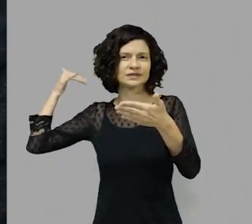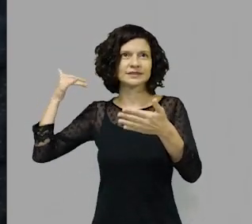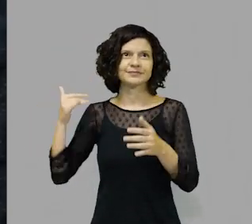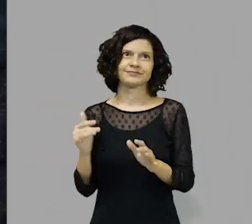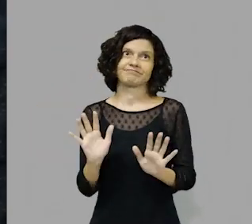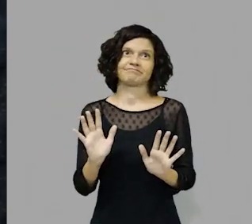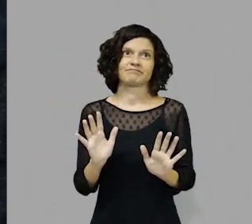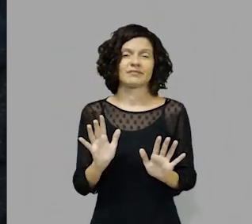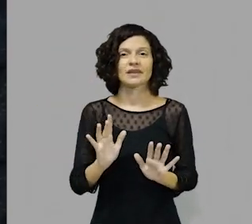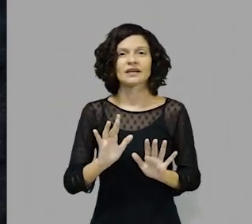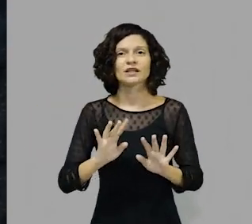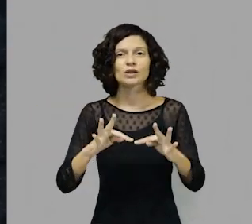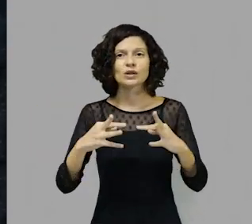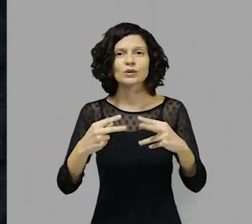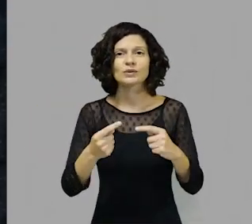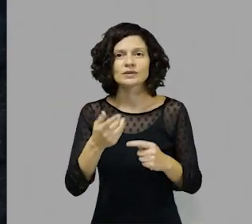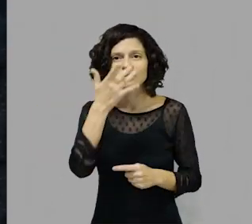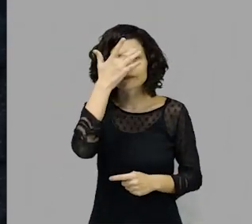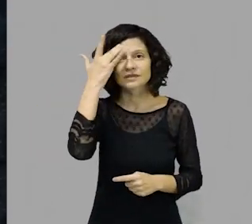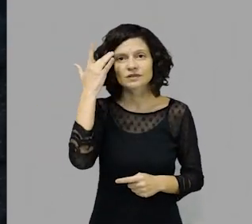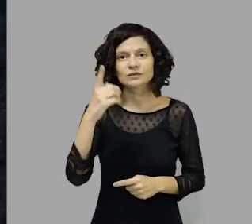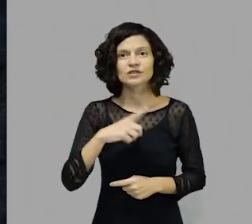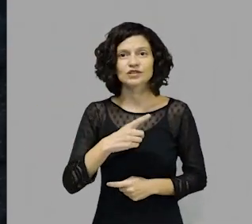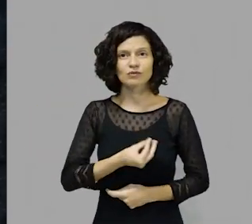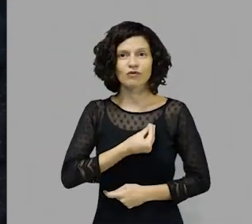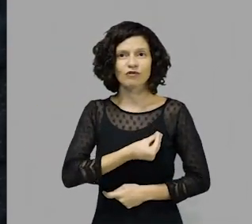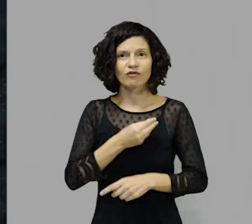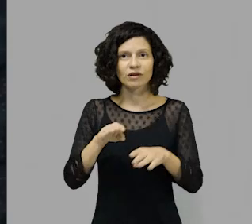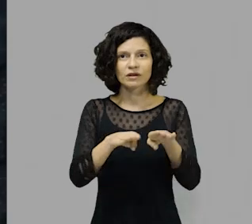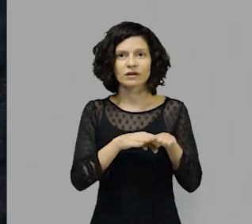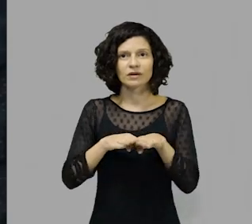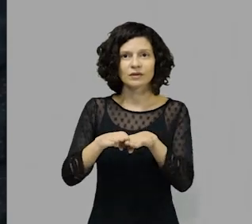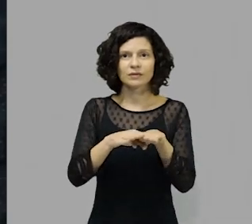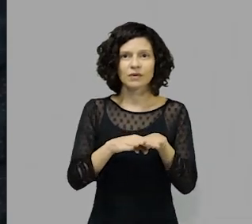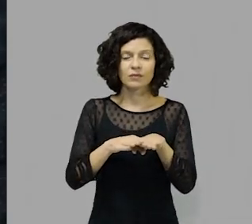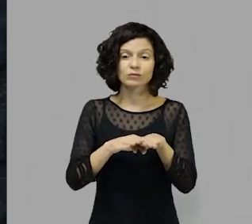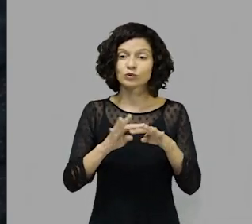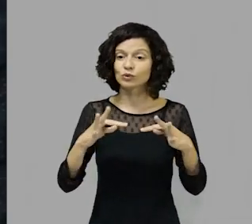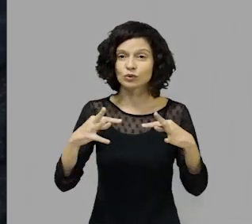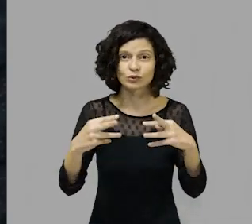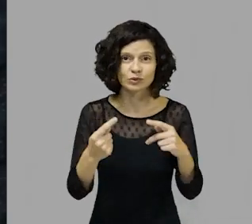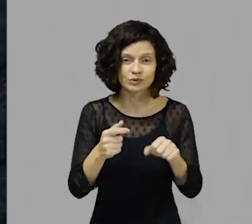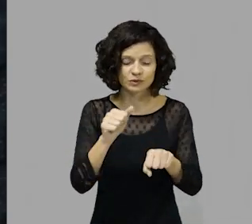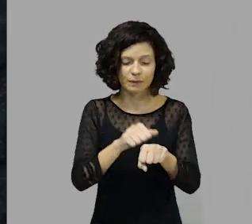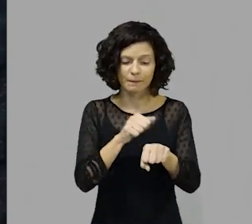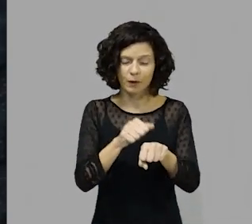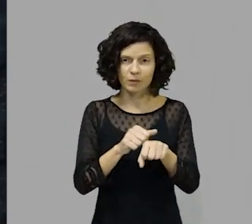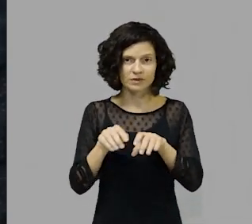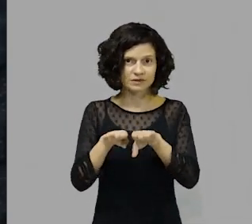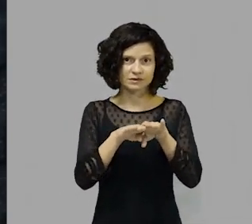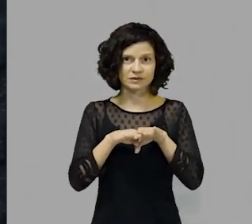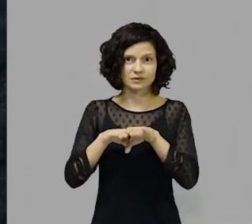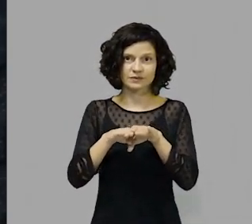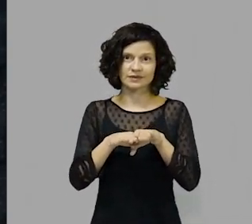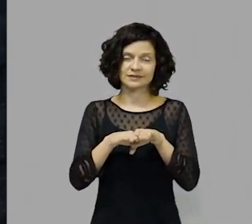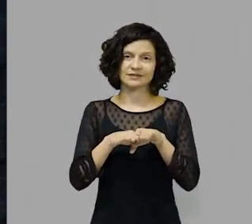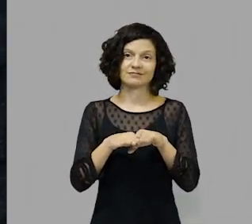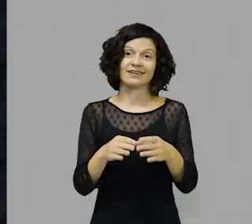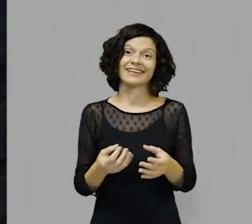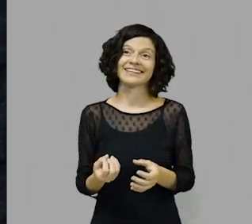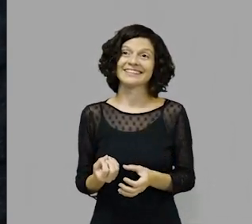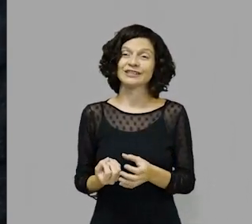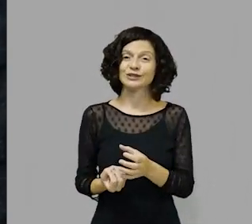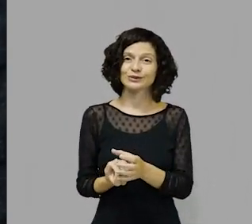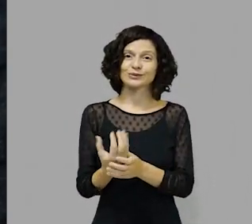entre aspas, era pobre, entre aspas. E a partir do momento que surge a propriedade privada, a produção